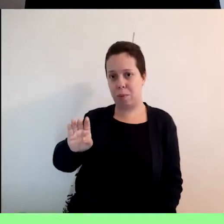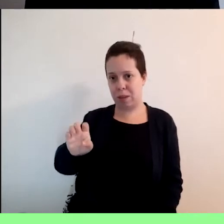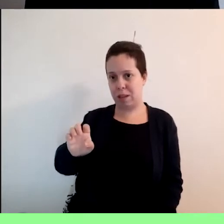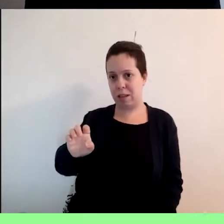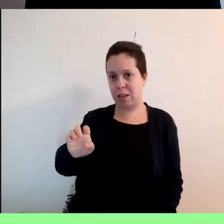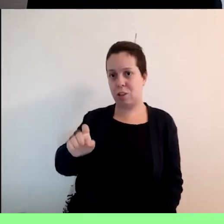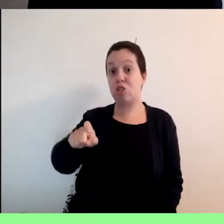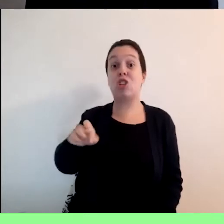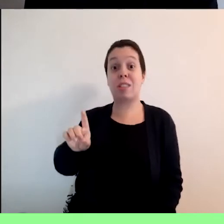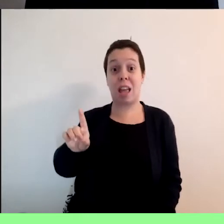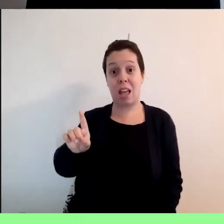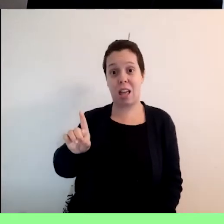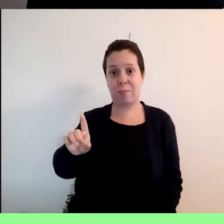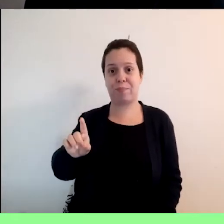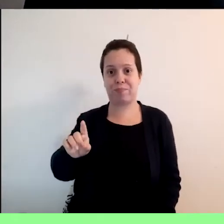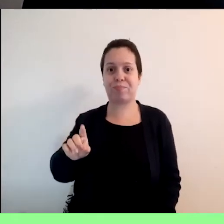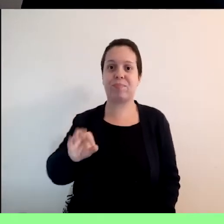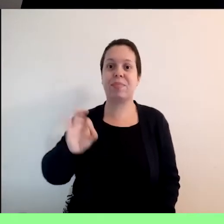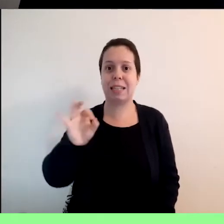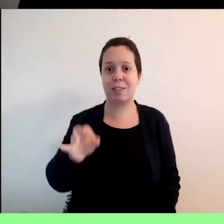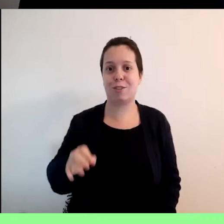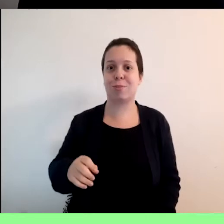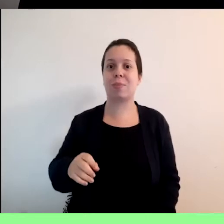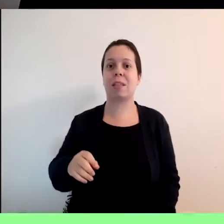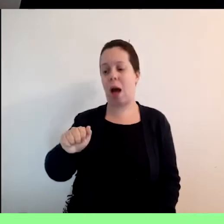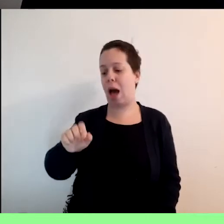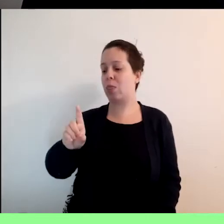XD. XD, inverto, o XD.